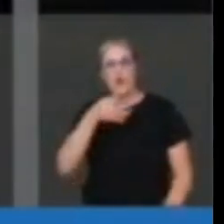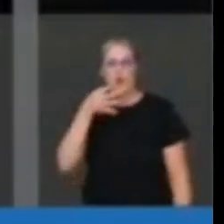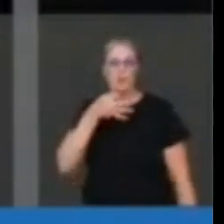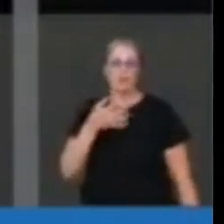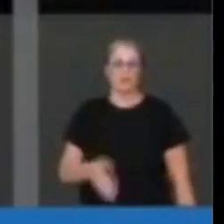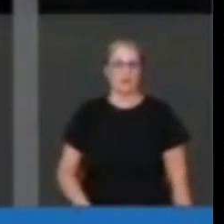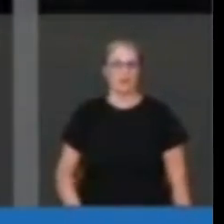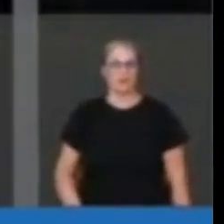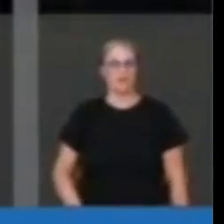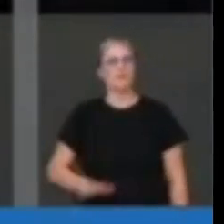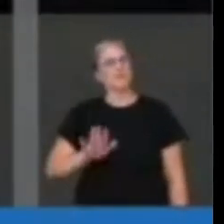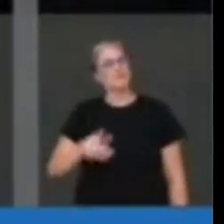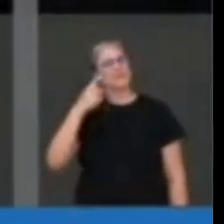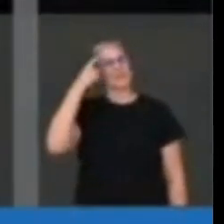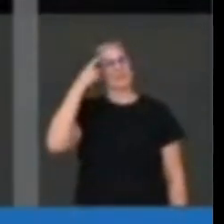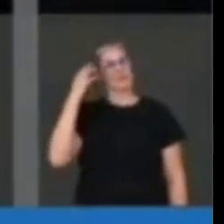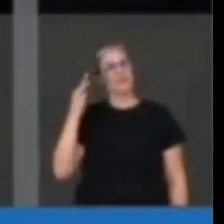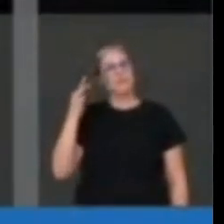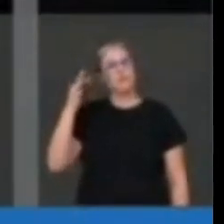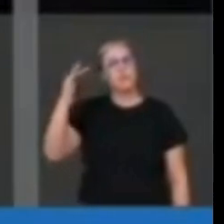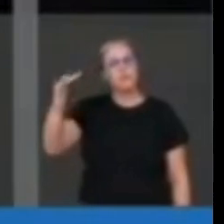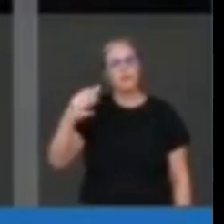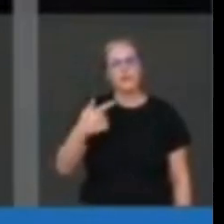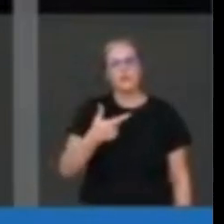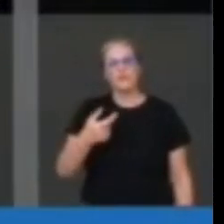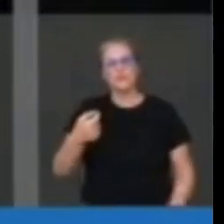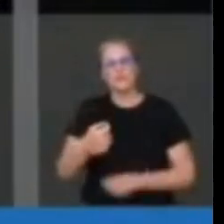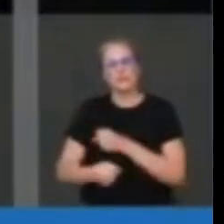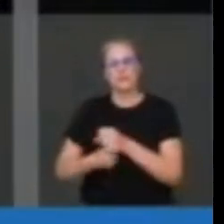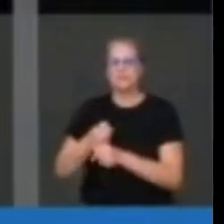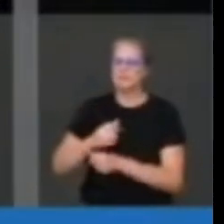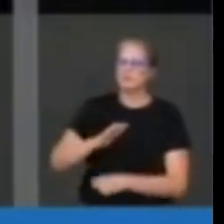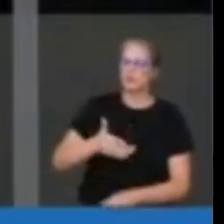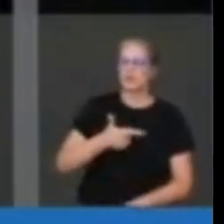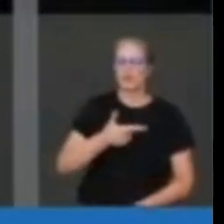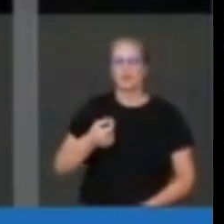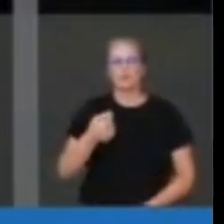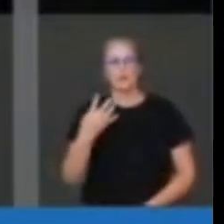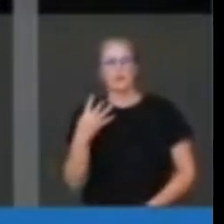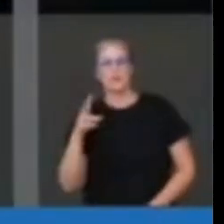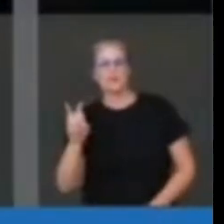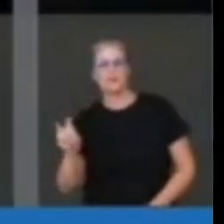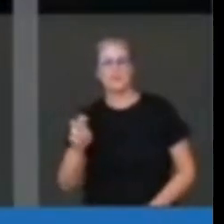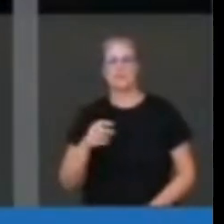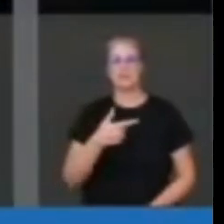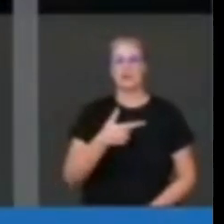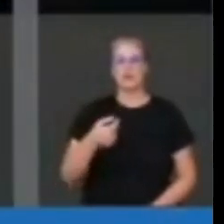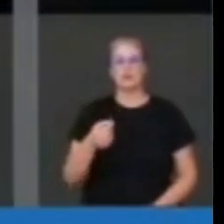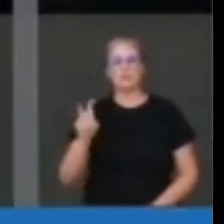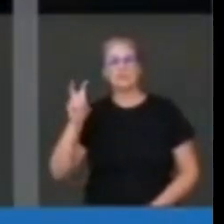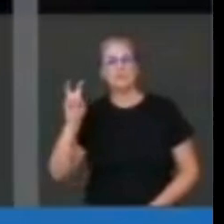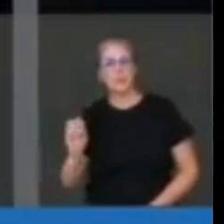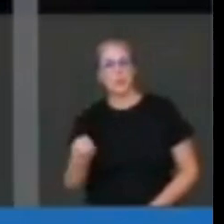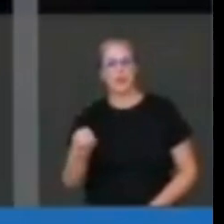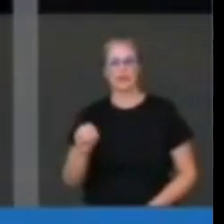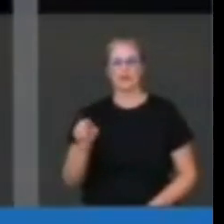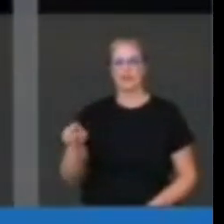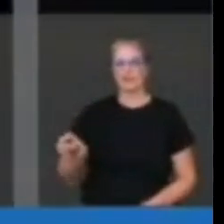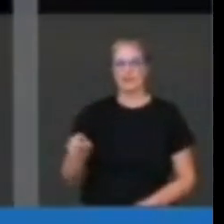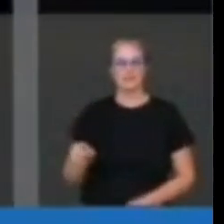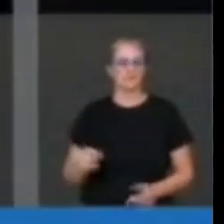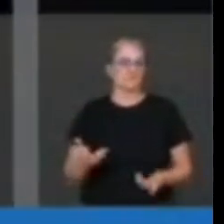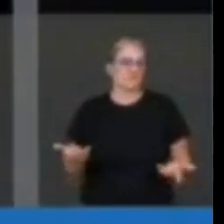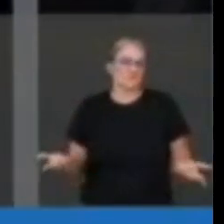a 20 anos, lá pelo ano de 2045, 2050, essas pessoas, sem os ministros do STF